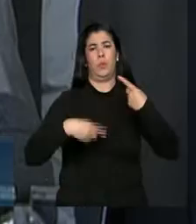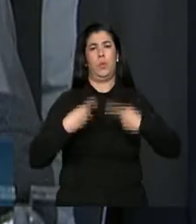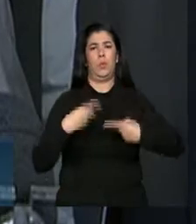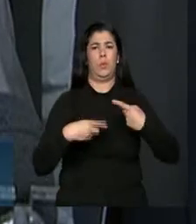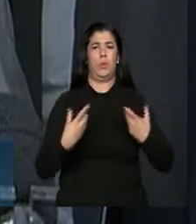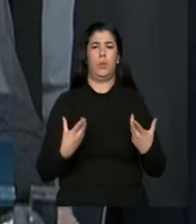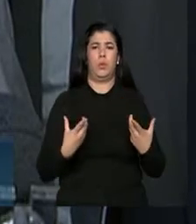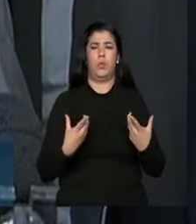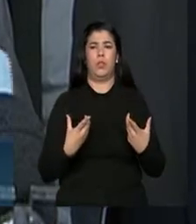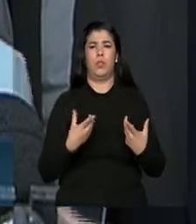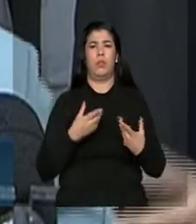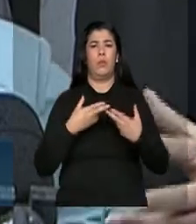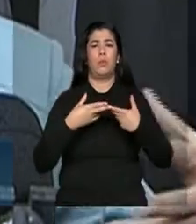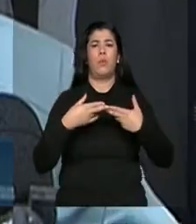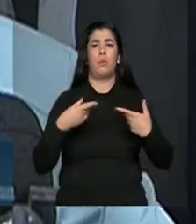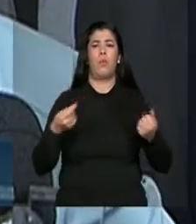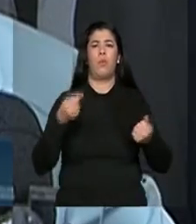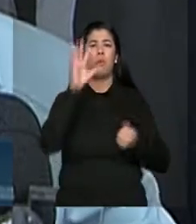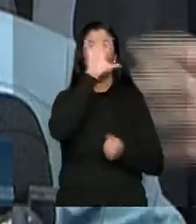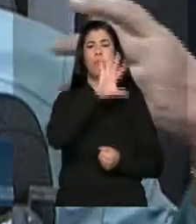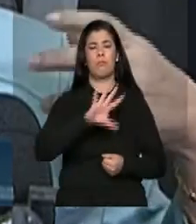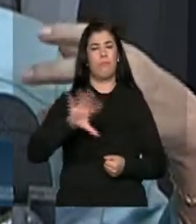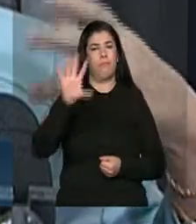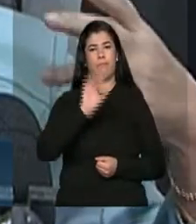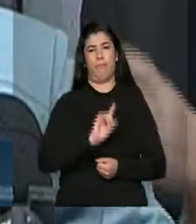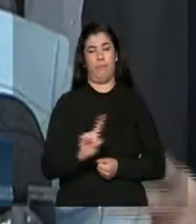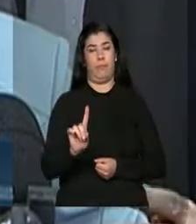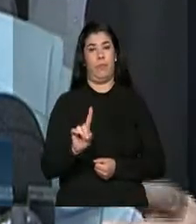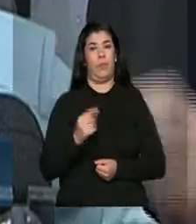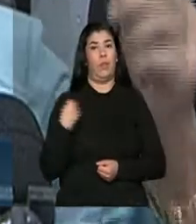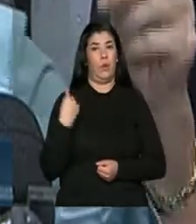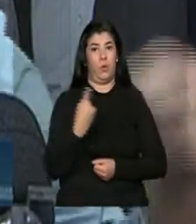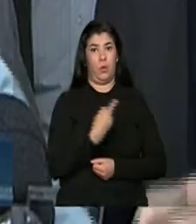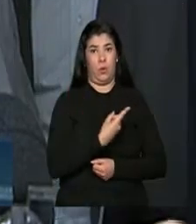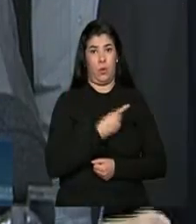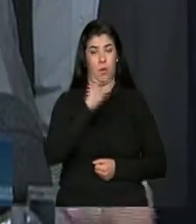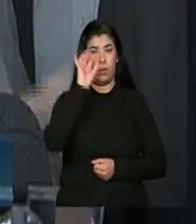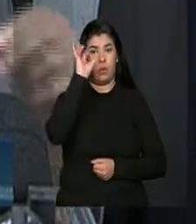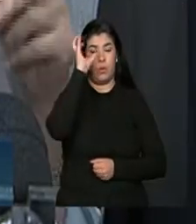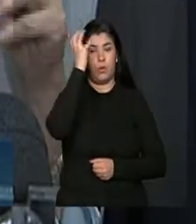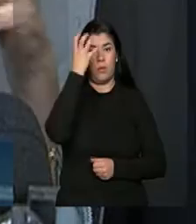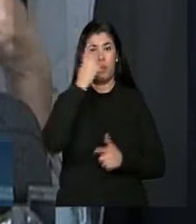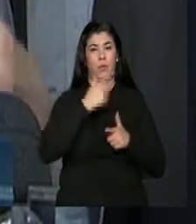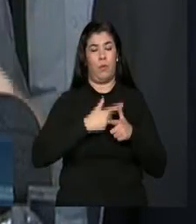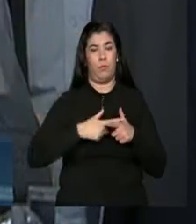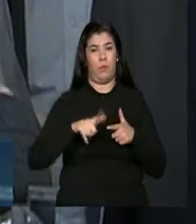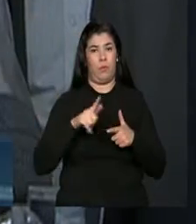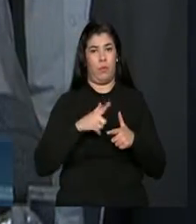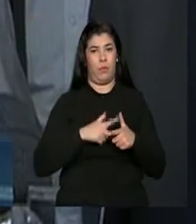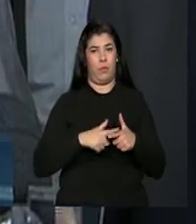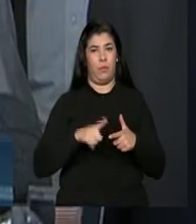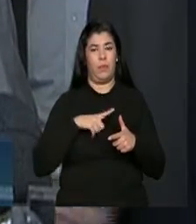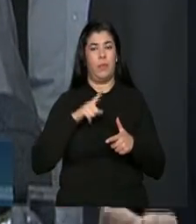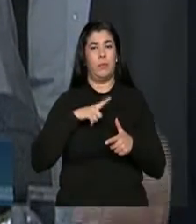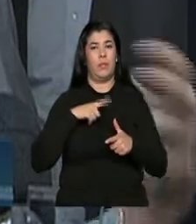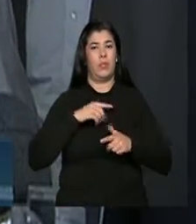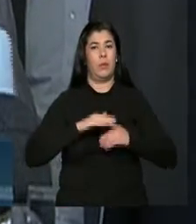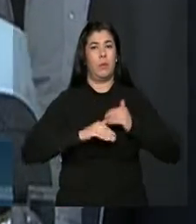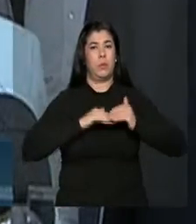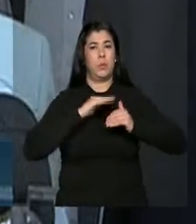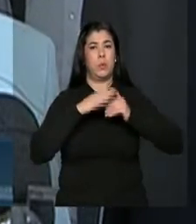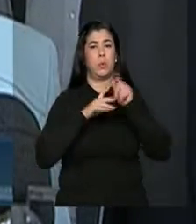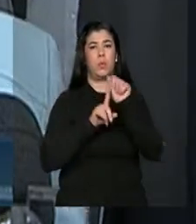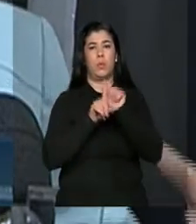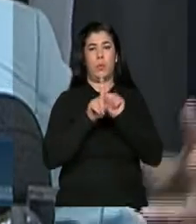discutindo questões mais gerais. Nós resolvemos os problemas acumulados ao longo do